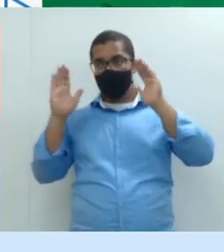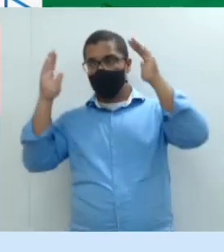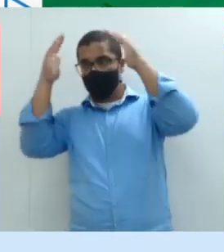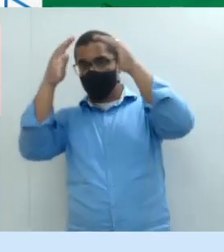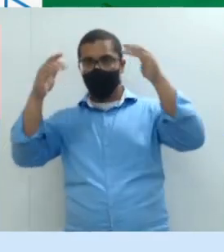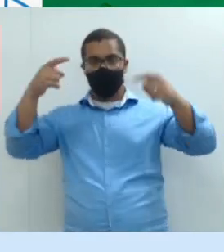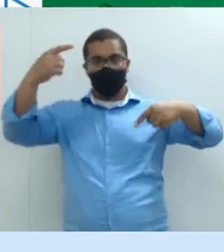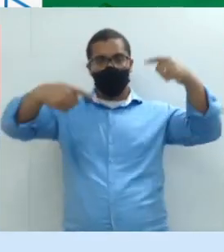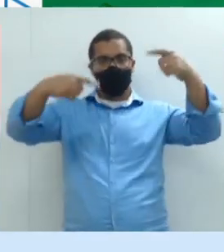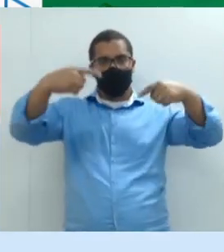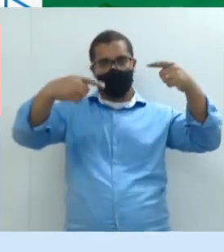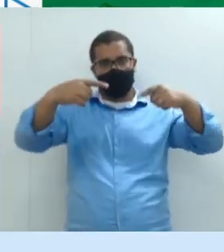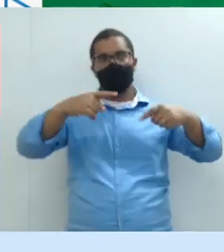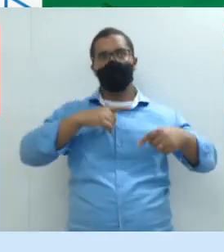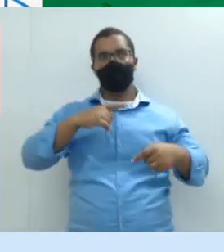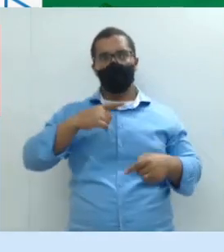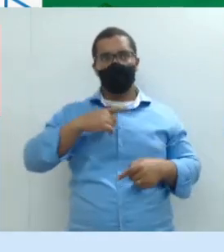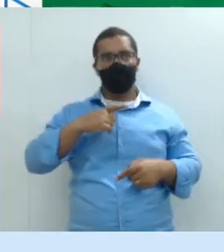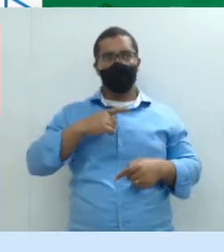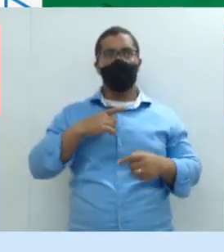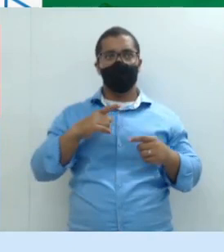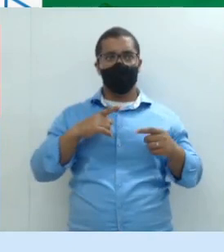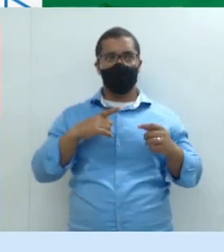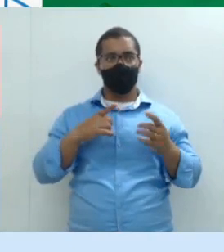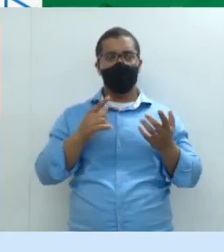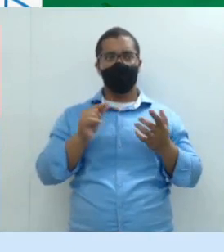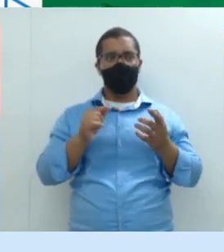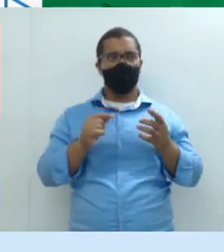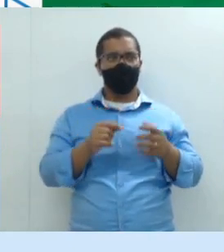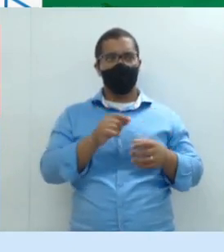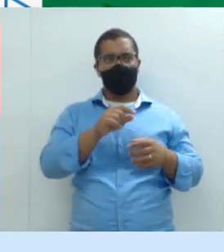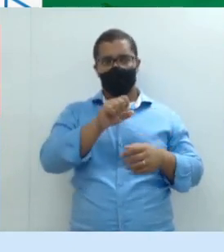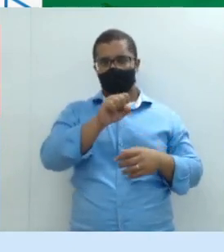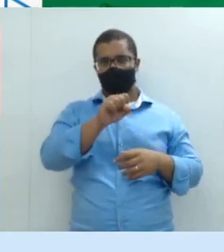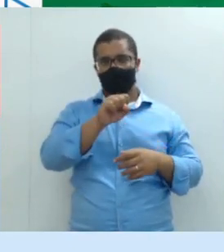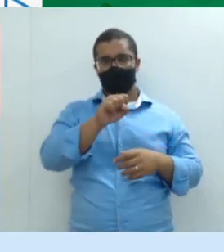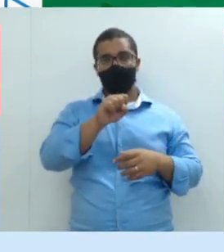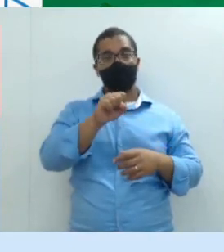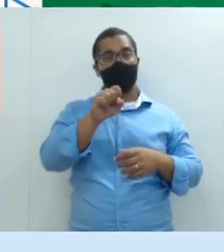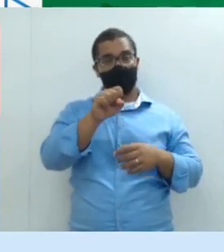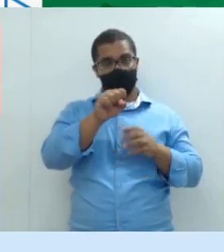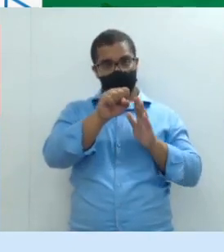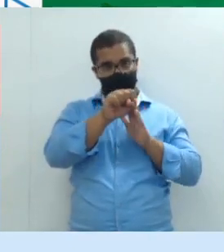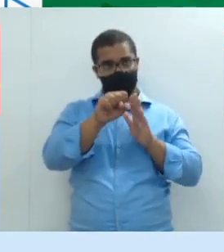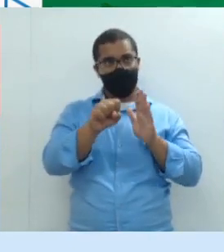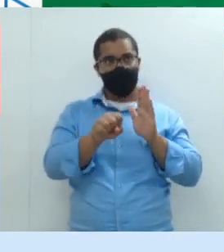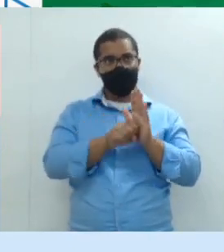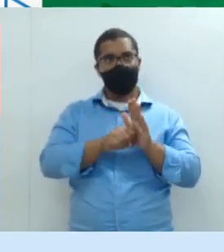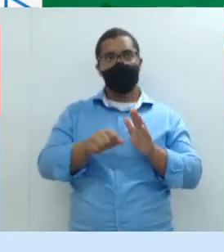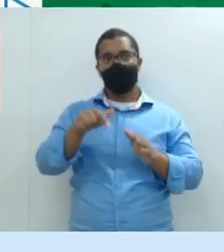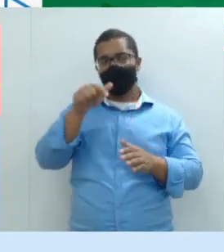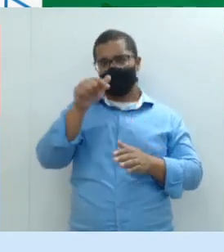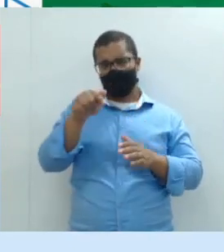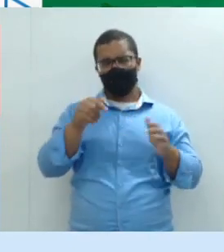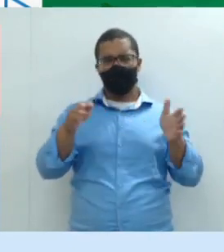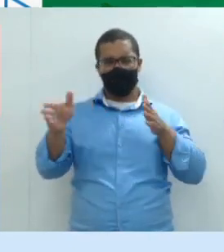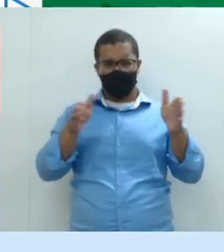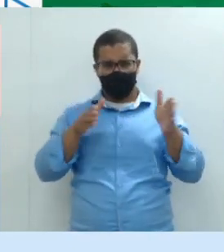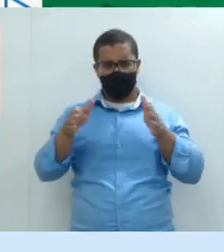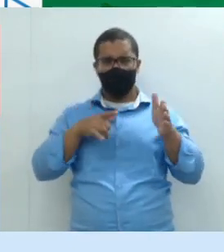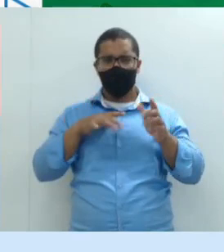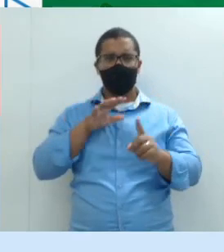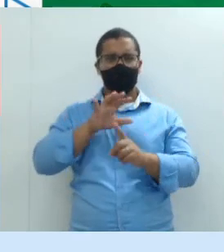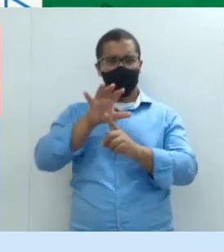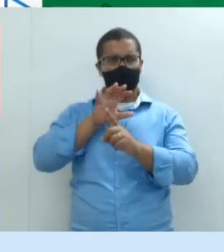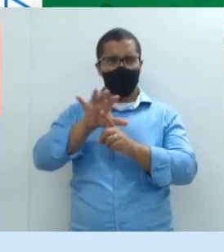uma treta entre Otton I, o imperador, e o papa, o Gregório VII, que também vai proibir ali essa influência tão forte, né,